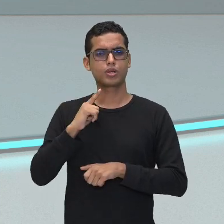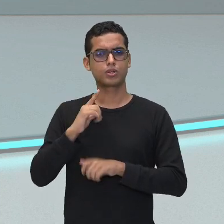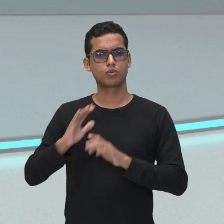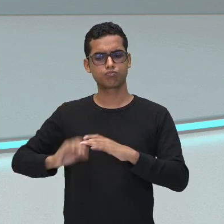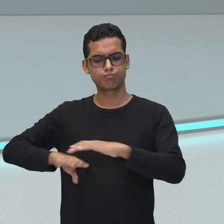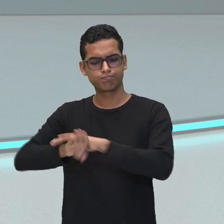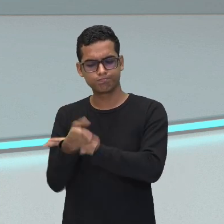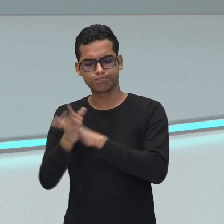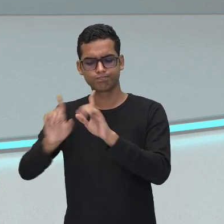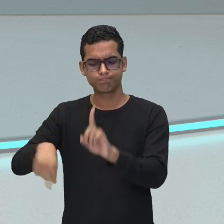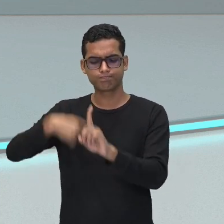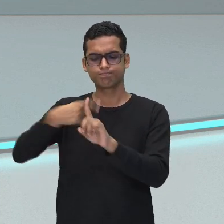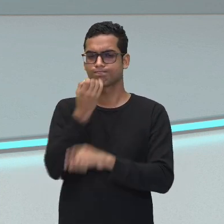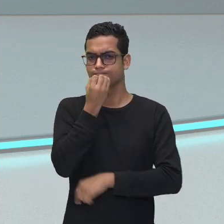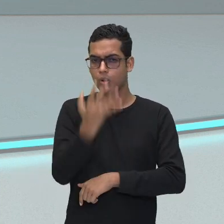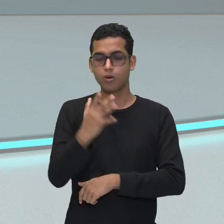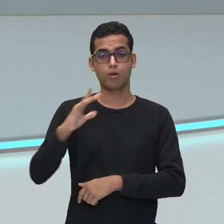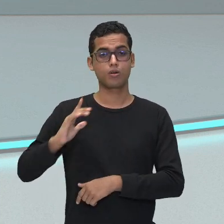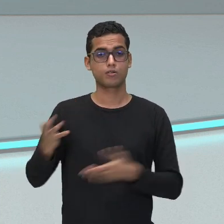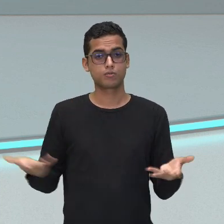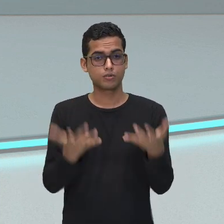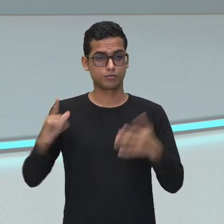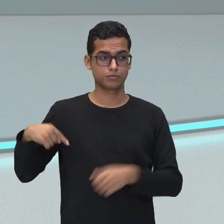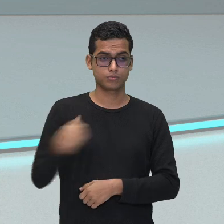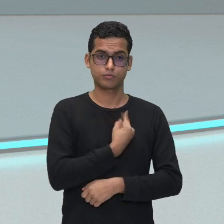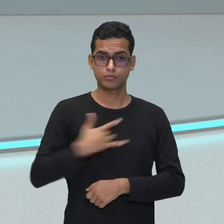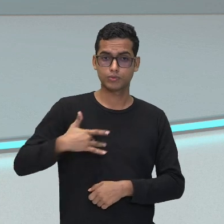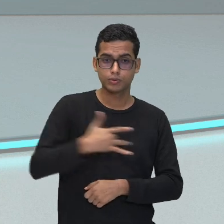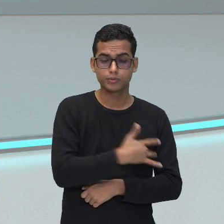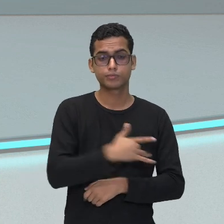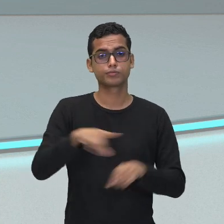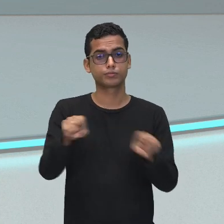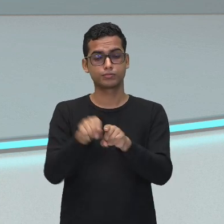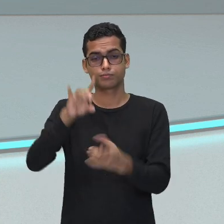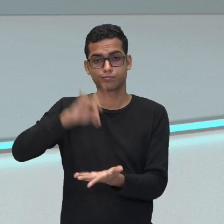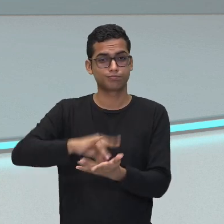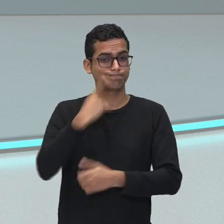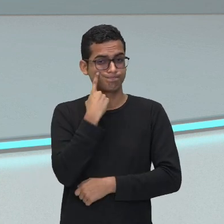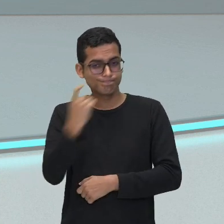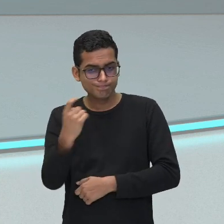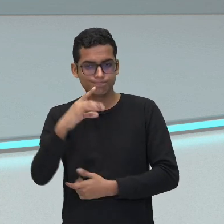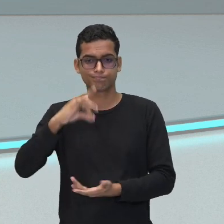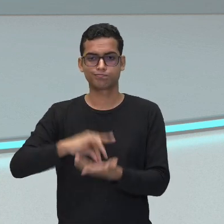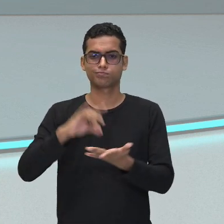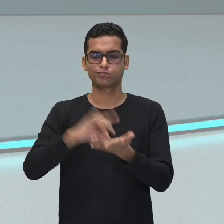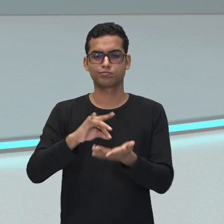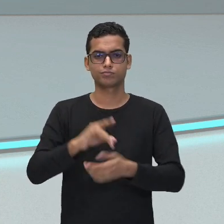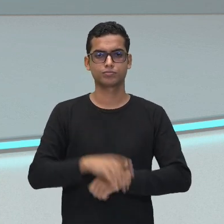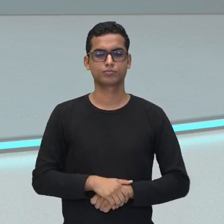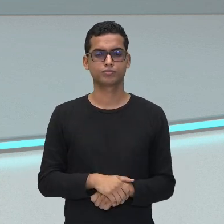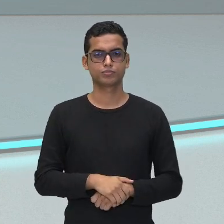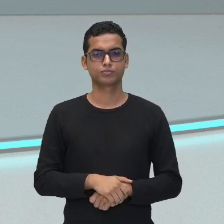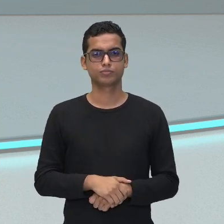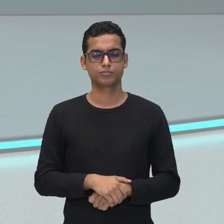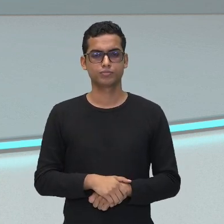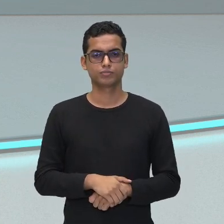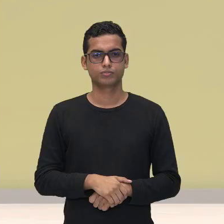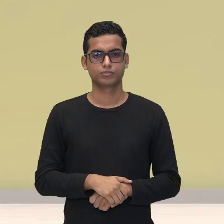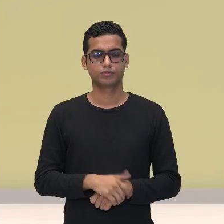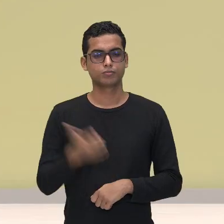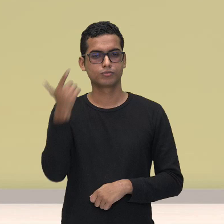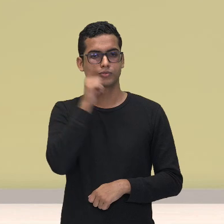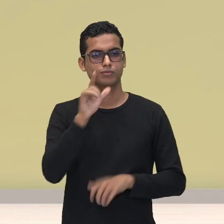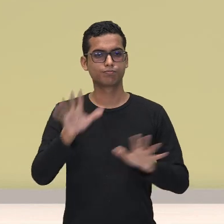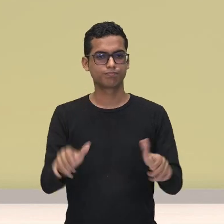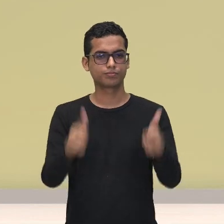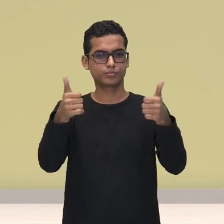já faz com que a nossa saúde ela seja impactada de uma maneira bem interessante. Mas eu vou trazer aqui para vocês a escalada